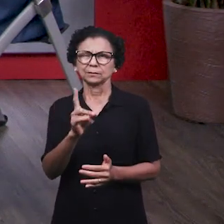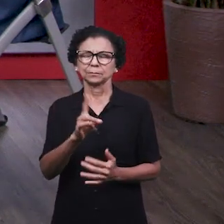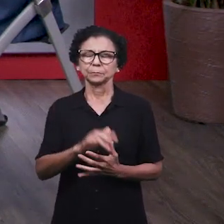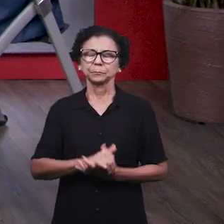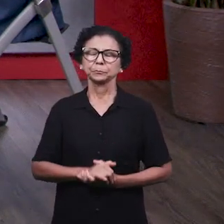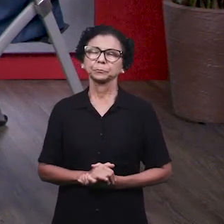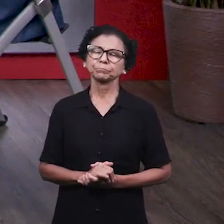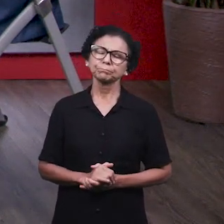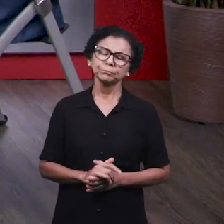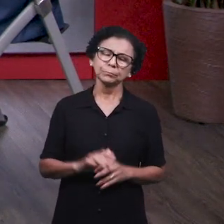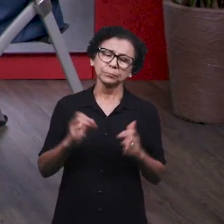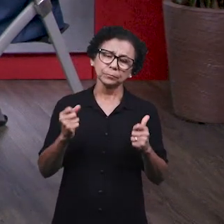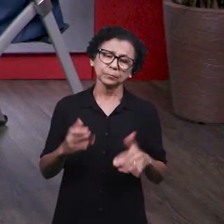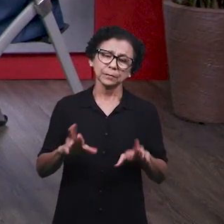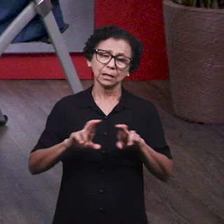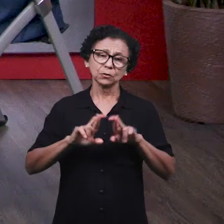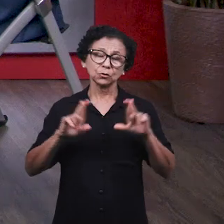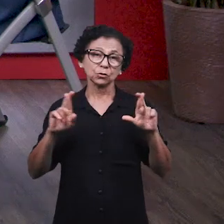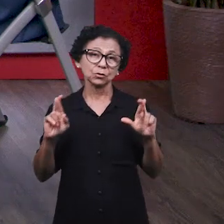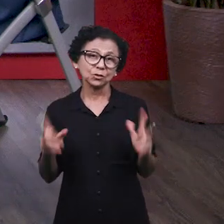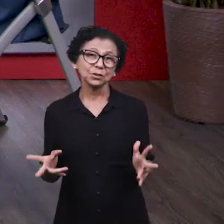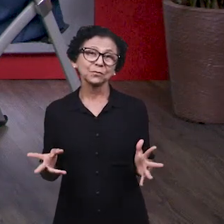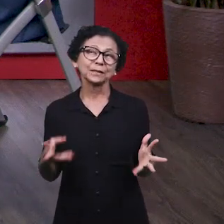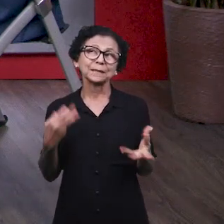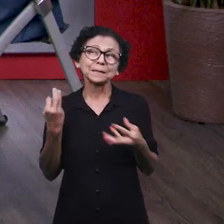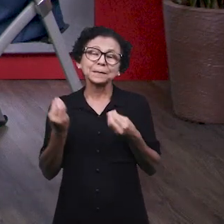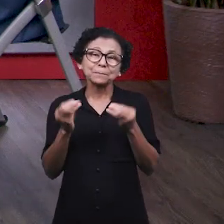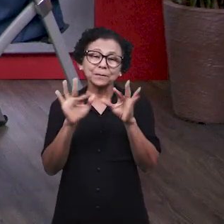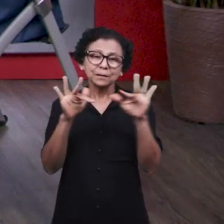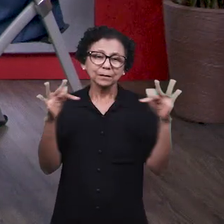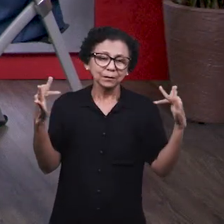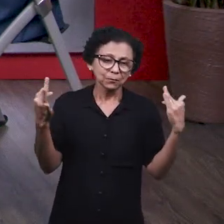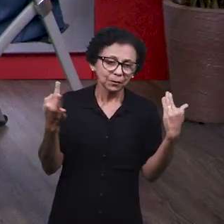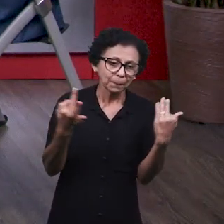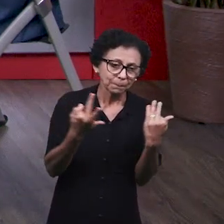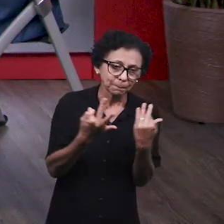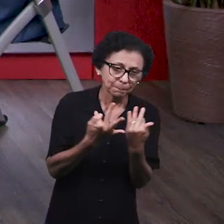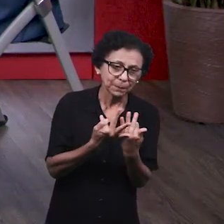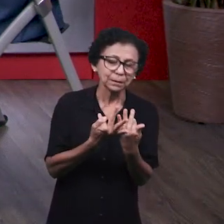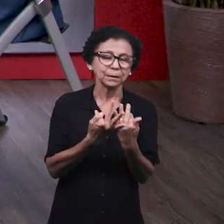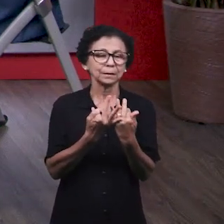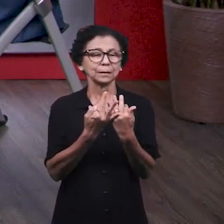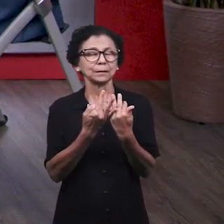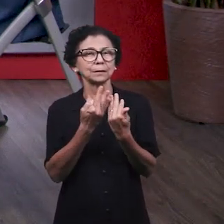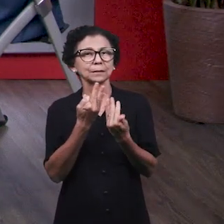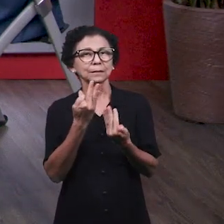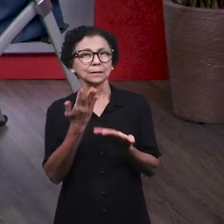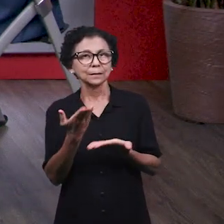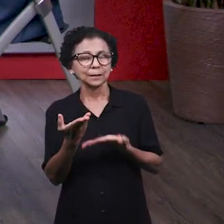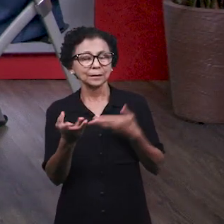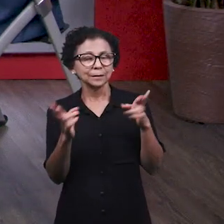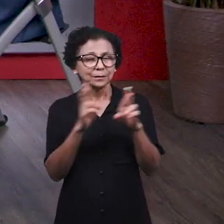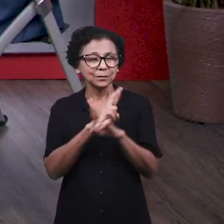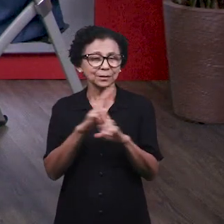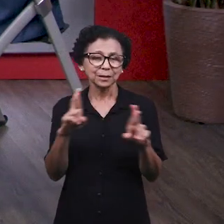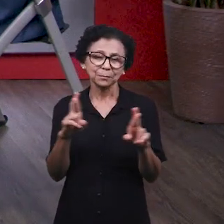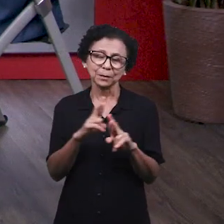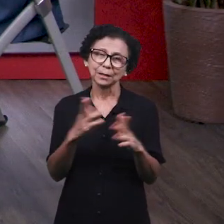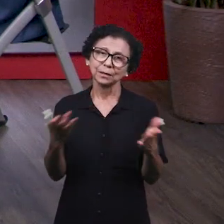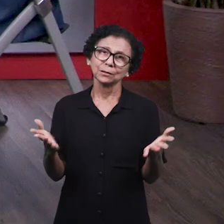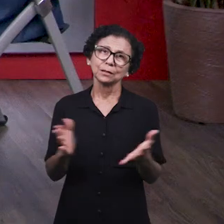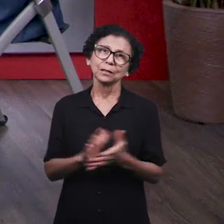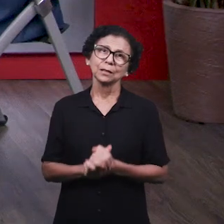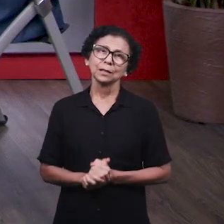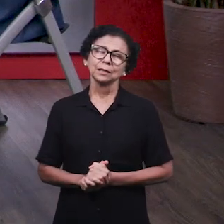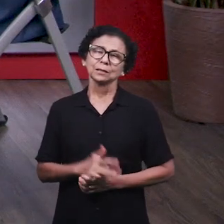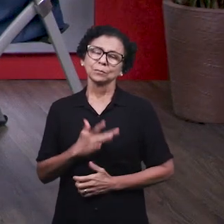forma da criança participar do momento de O convívio. convívio familiar, né? Porque o que eu tenho muita pena da